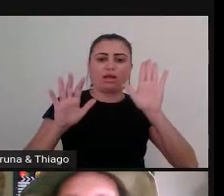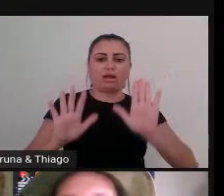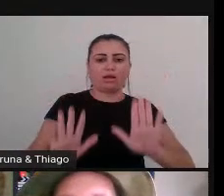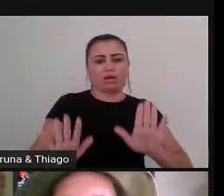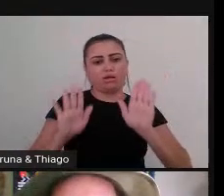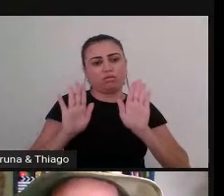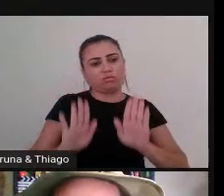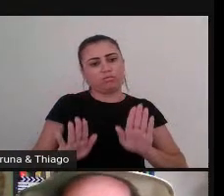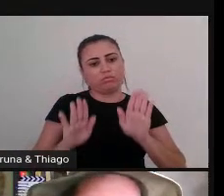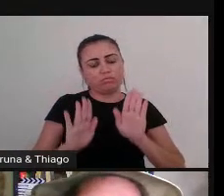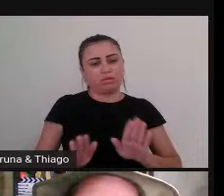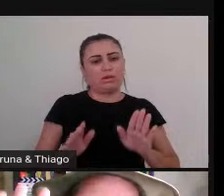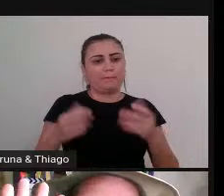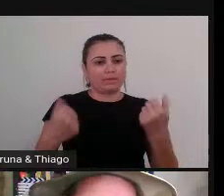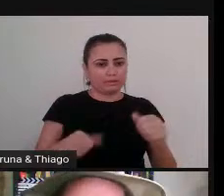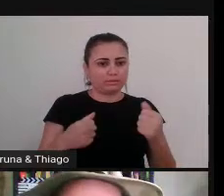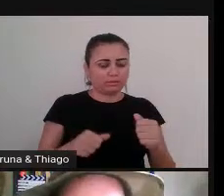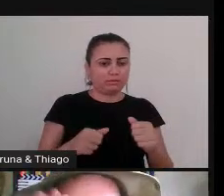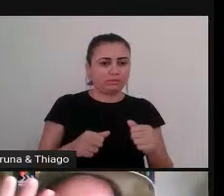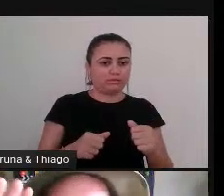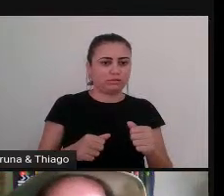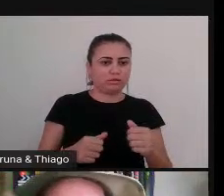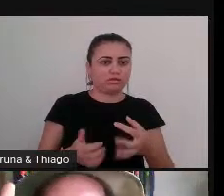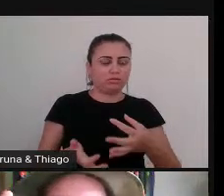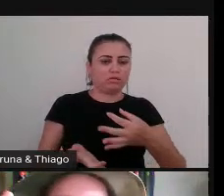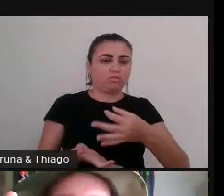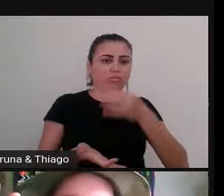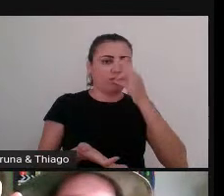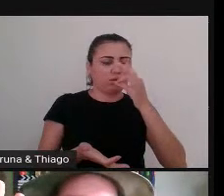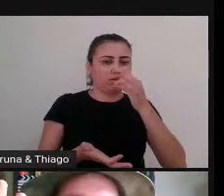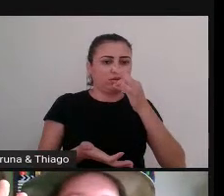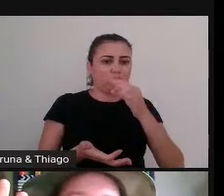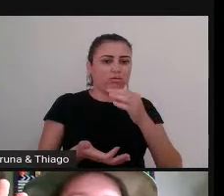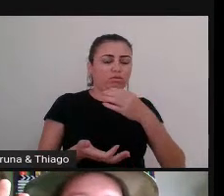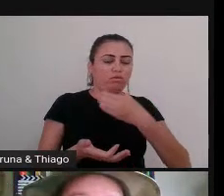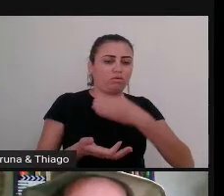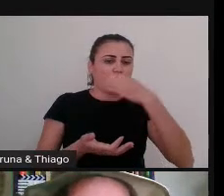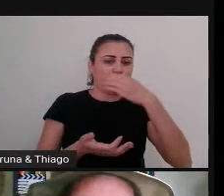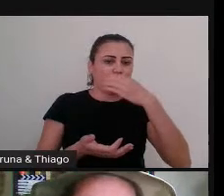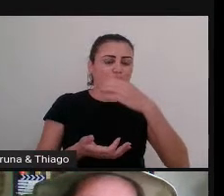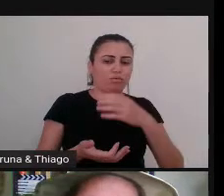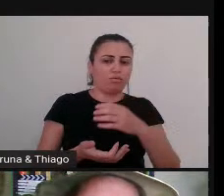que tomar um específico pessoa. Beleza, dá para ele. Não tem problema, pode dar um específico pessoa.